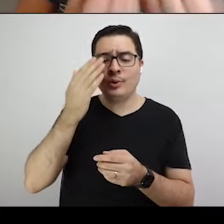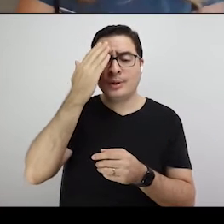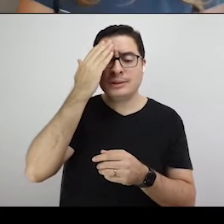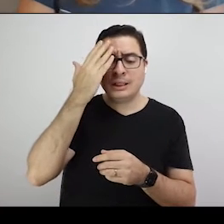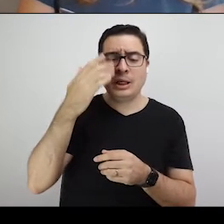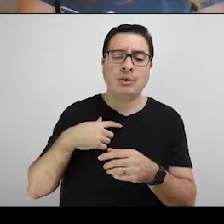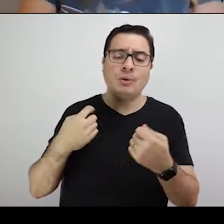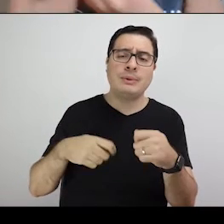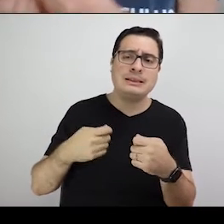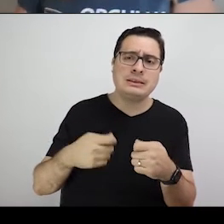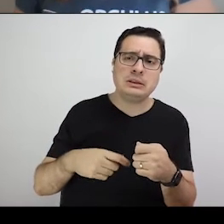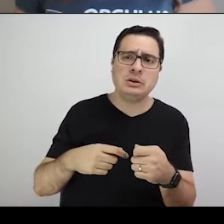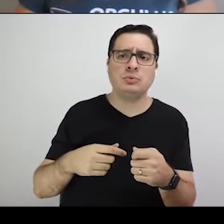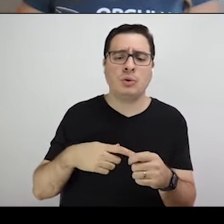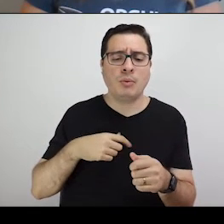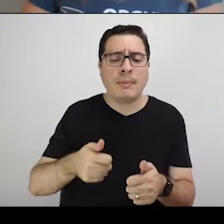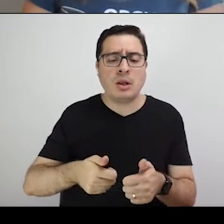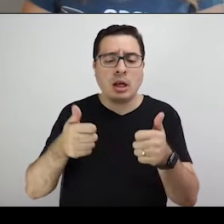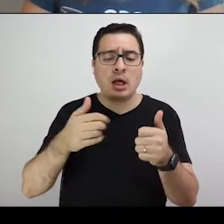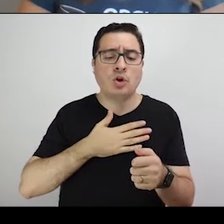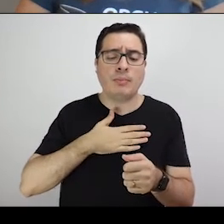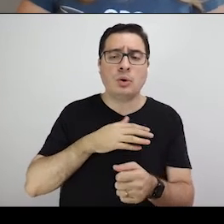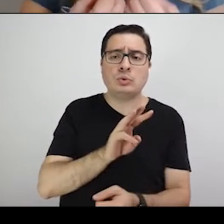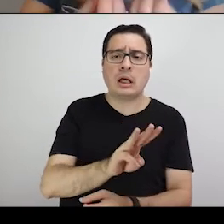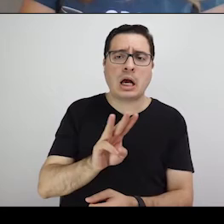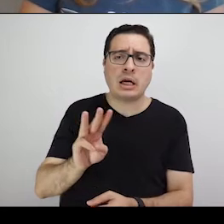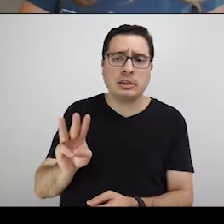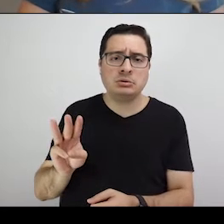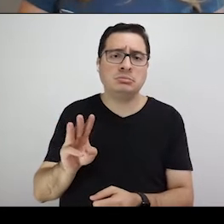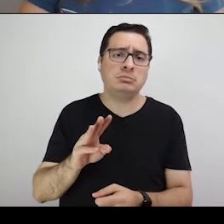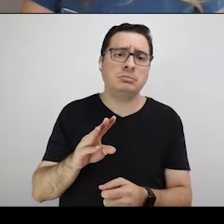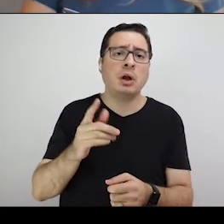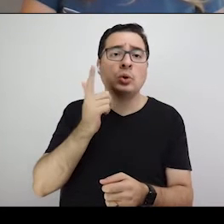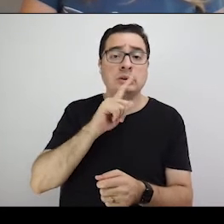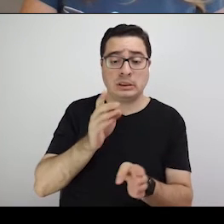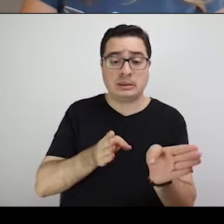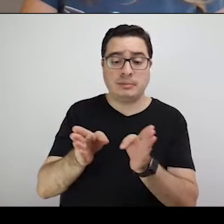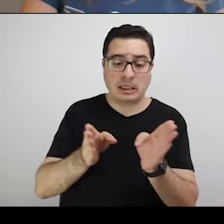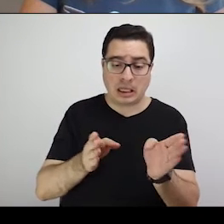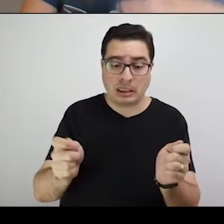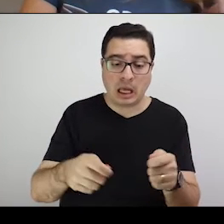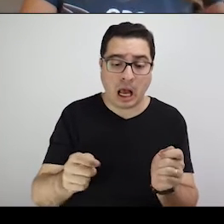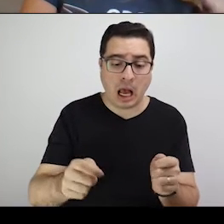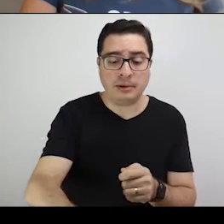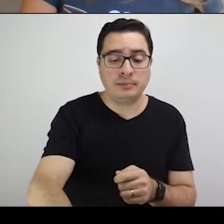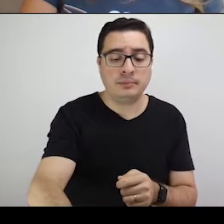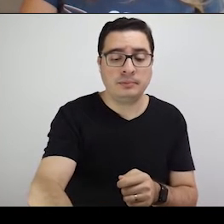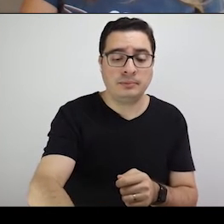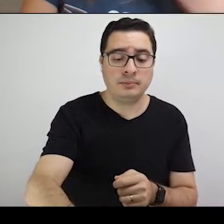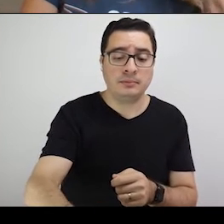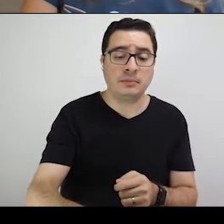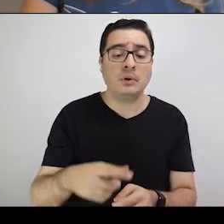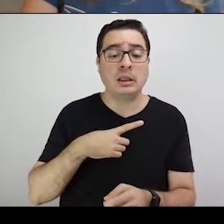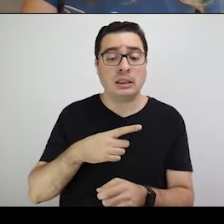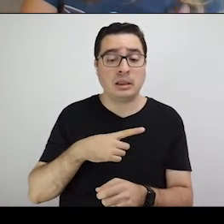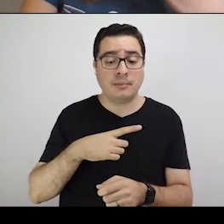eu preciso melhorar no meu website para prover acessibilidade, né? E a